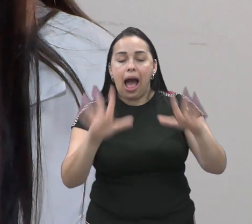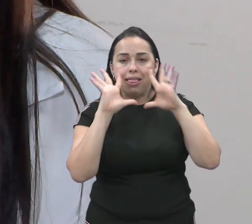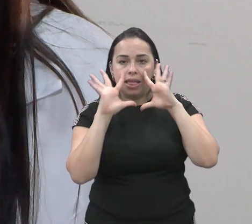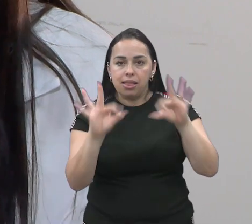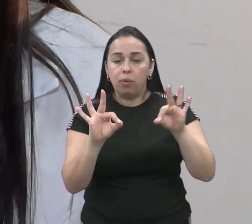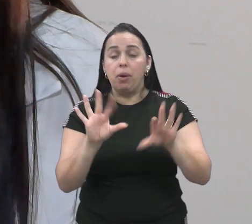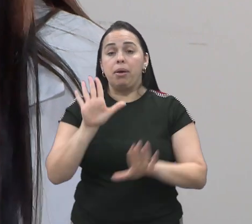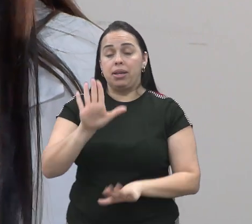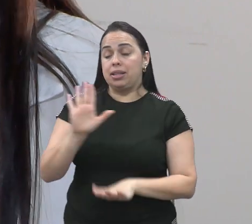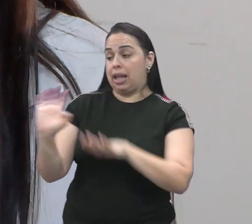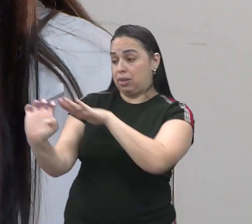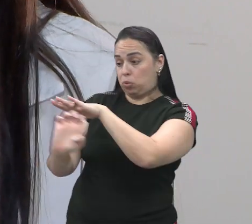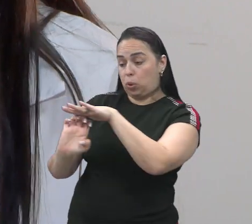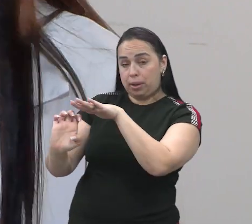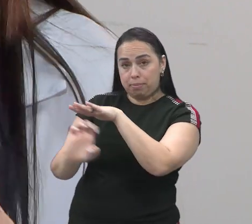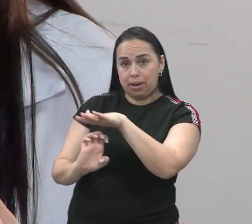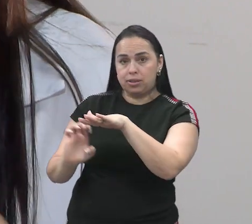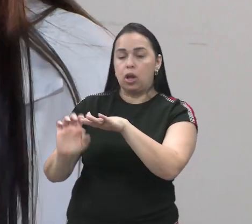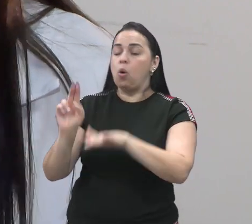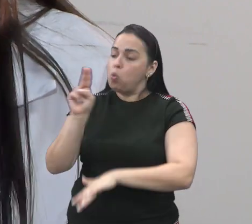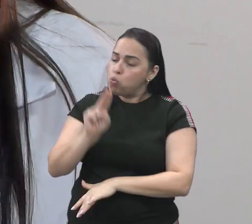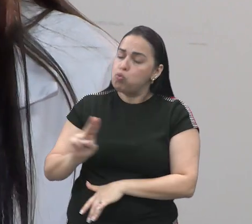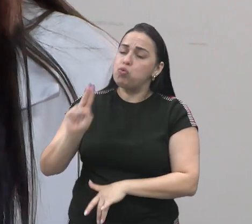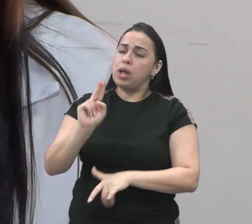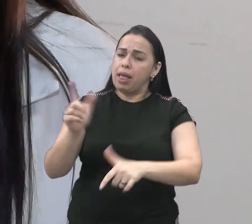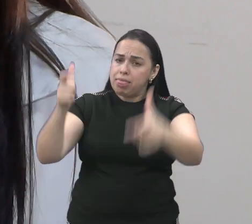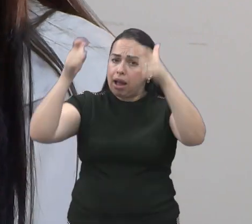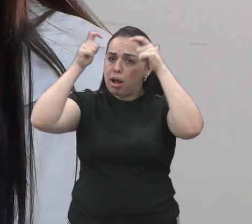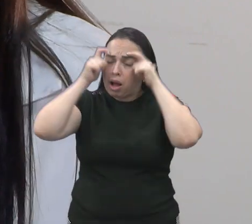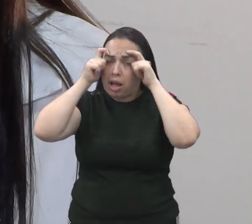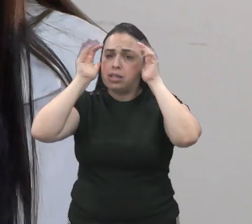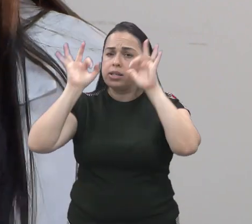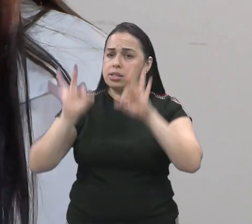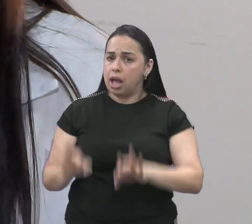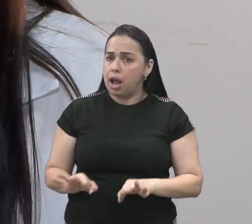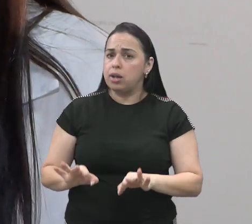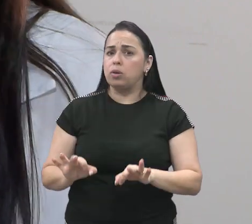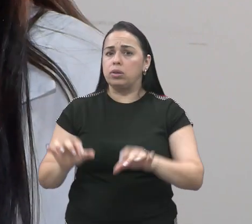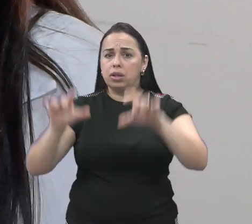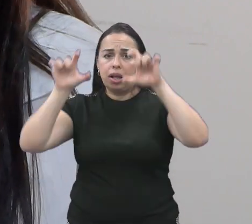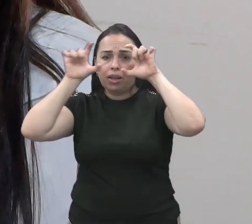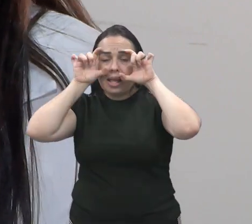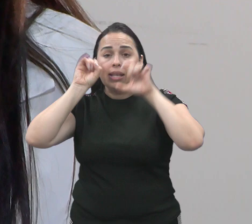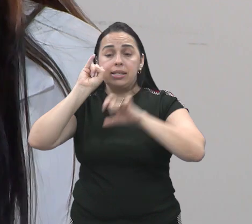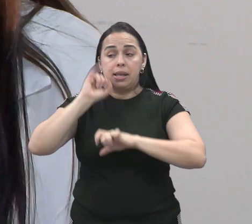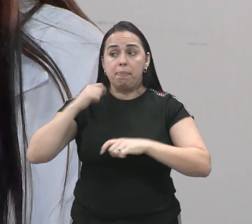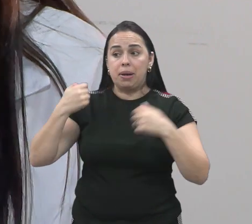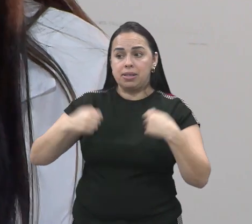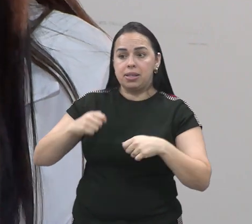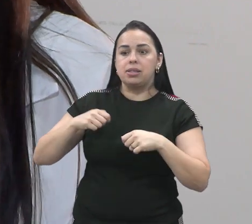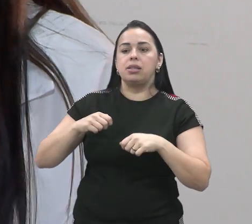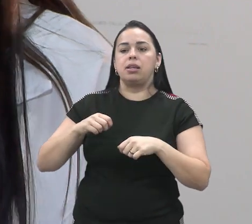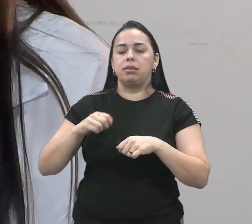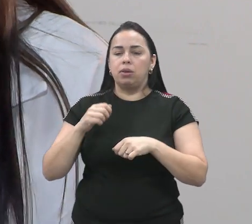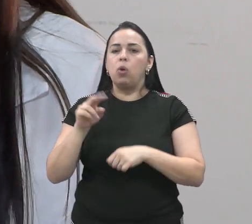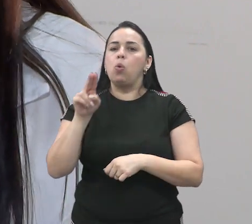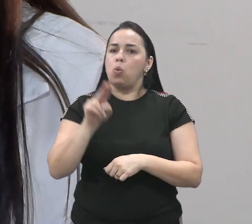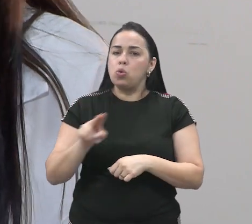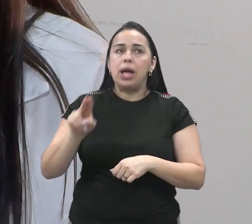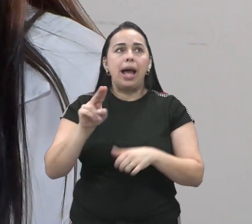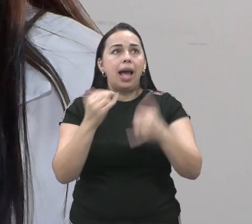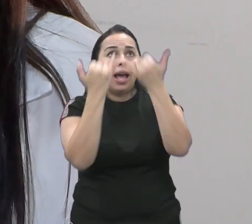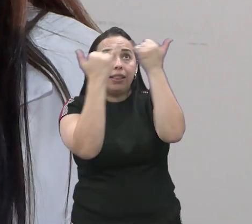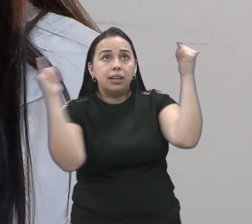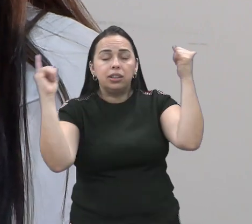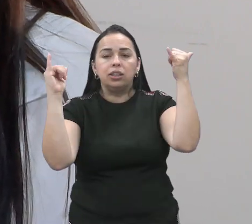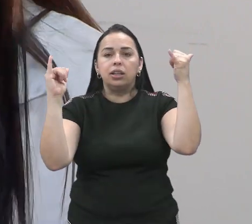ambiente de trabalho, que utilizem os EPIs adequados. Sempre que vai haver realmente uma manipulação de alta tensão, a